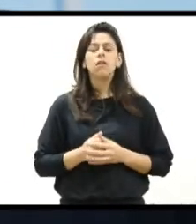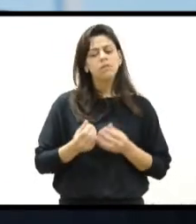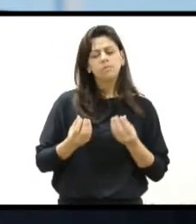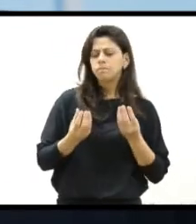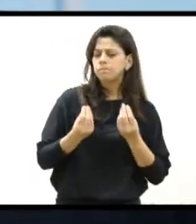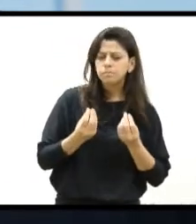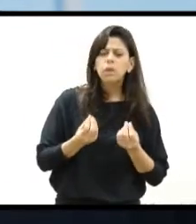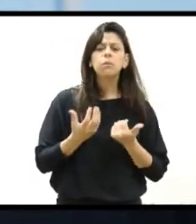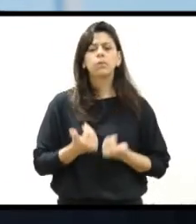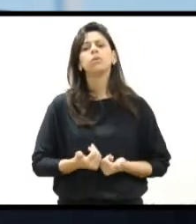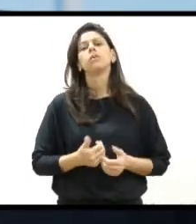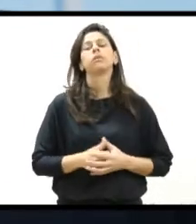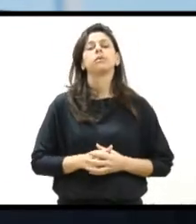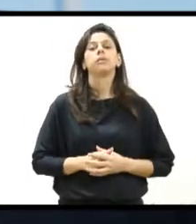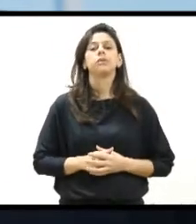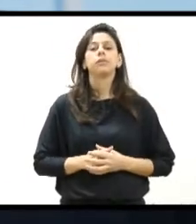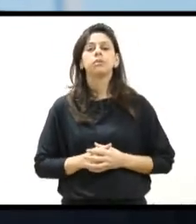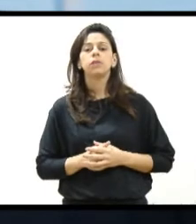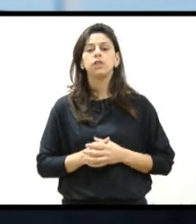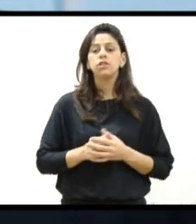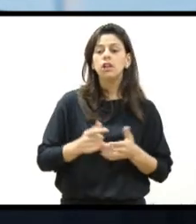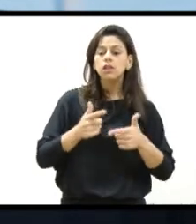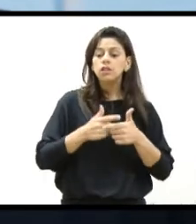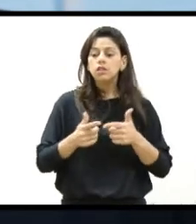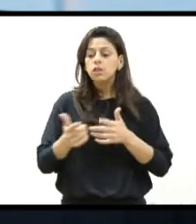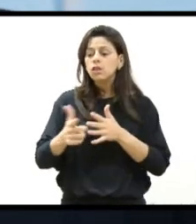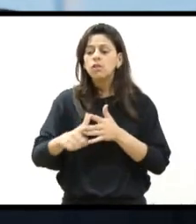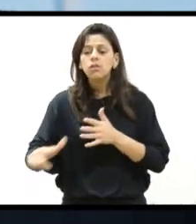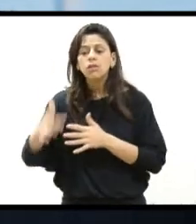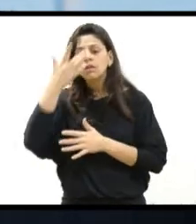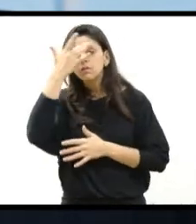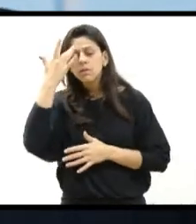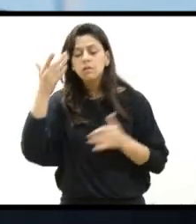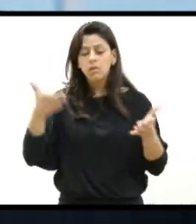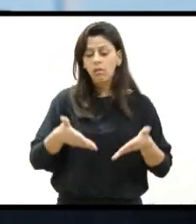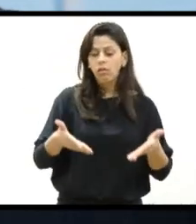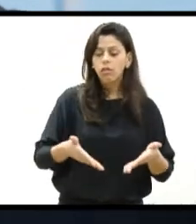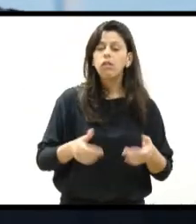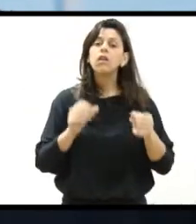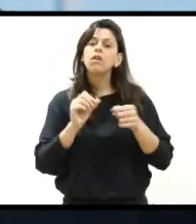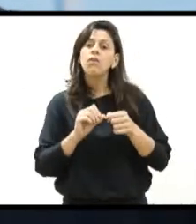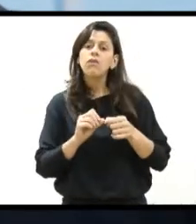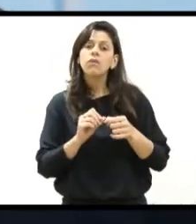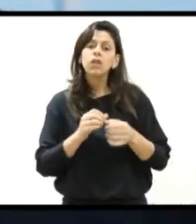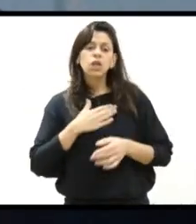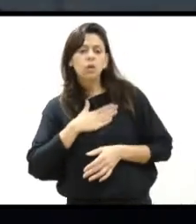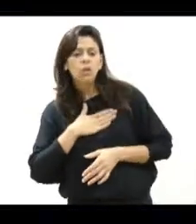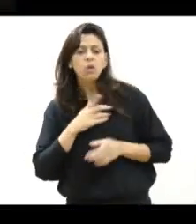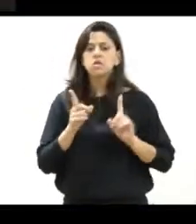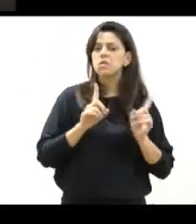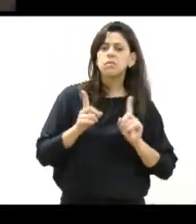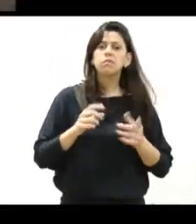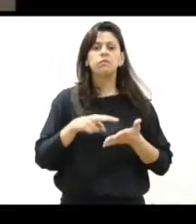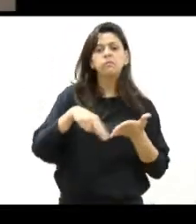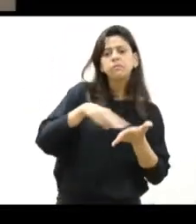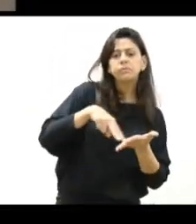compartilhar essa nossa dança com outras pessoas daqui que fazem ou não dança.